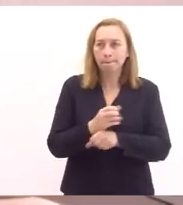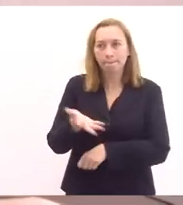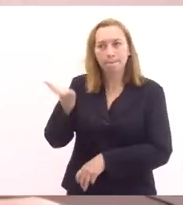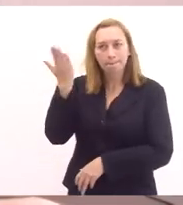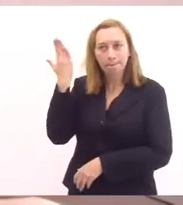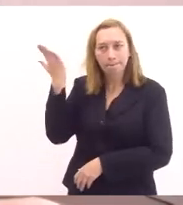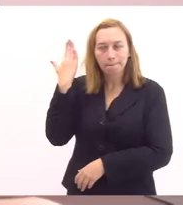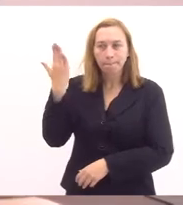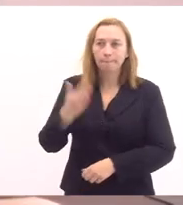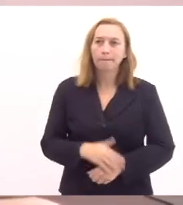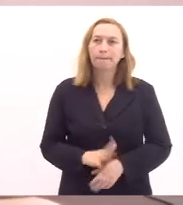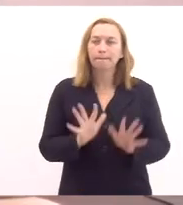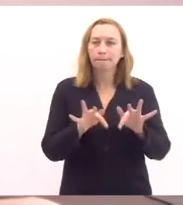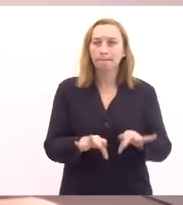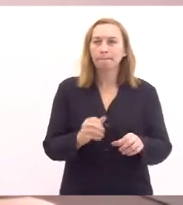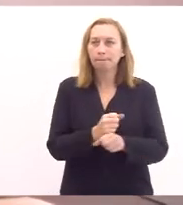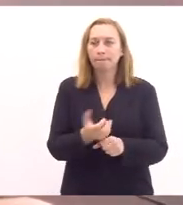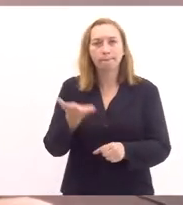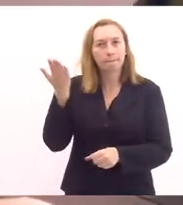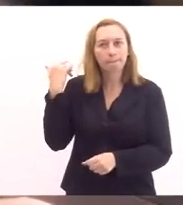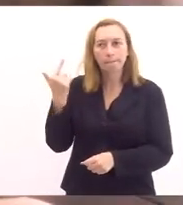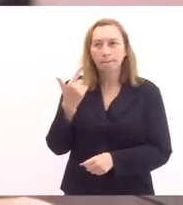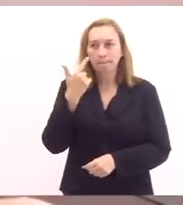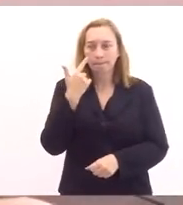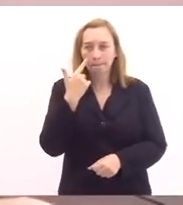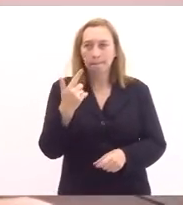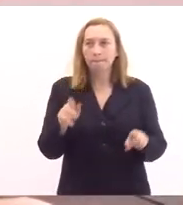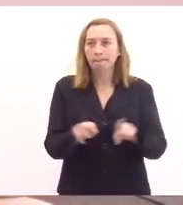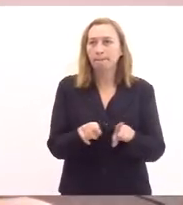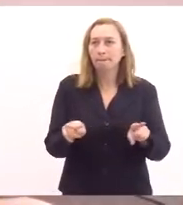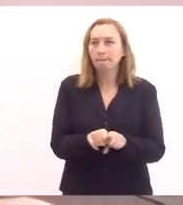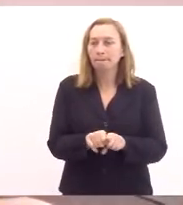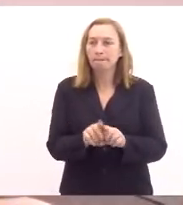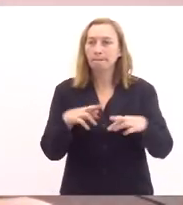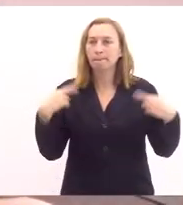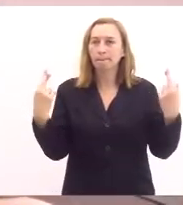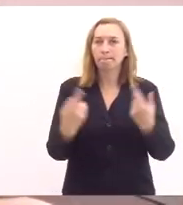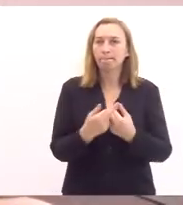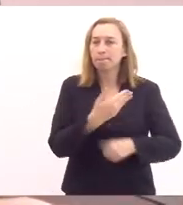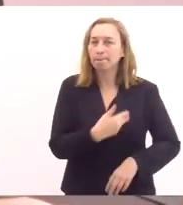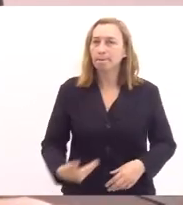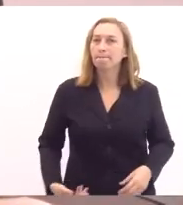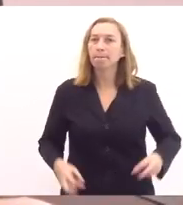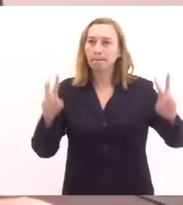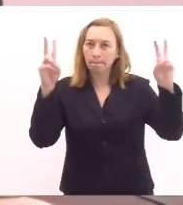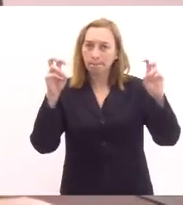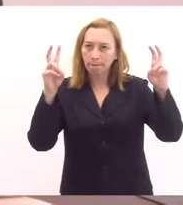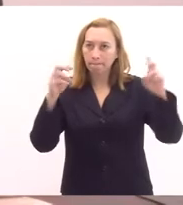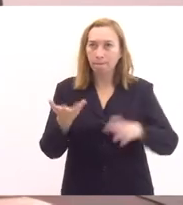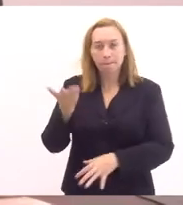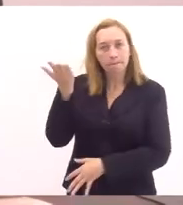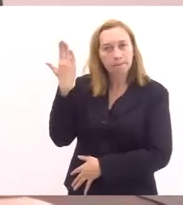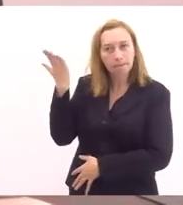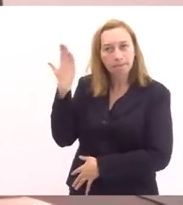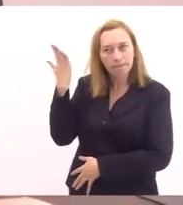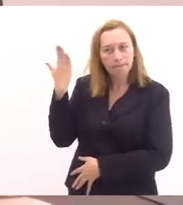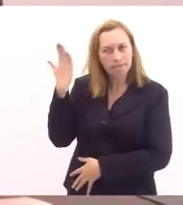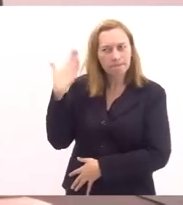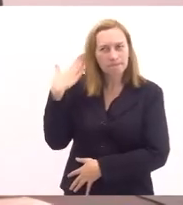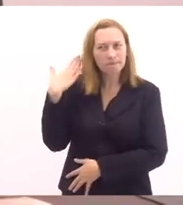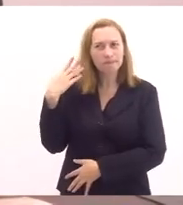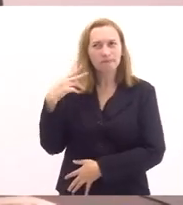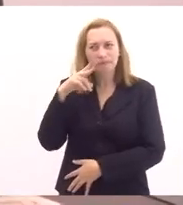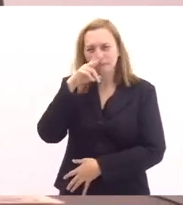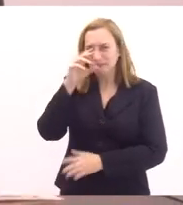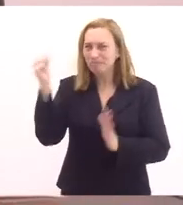passado no final do ano passado a gente promoveu também uma audiência pública sobre o tema porque na época ainda estava e sobre o